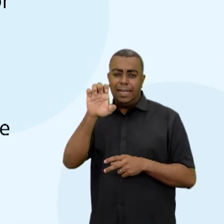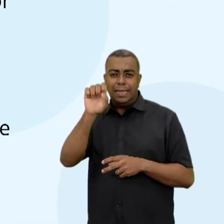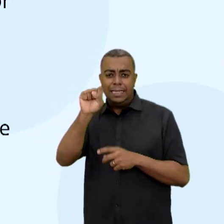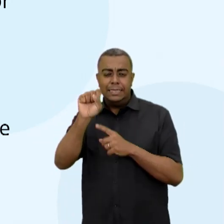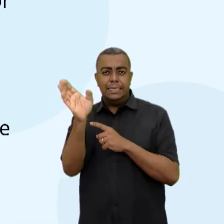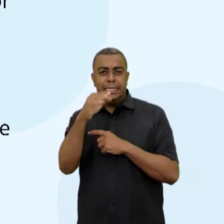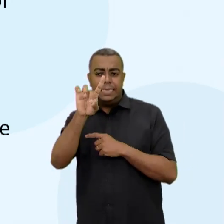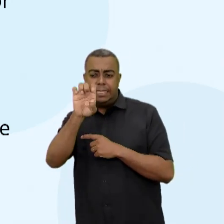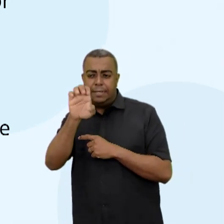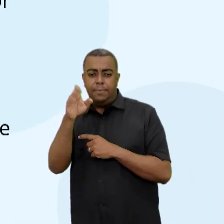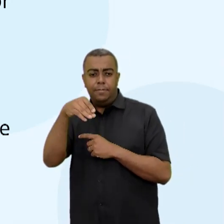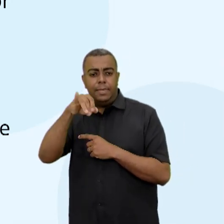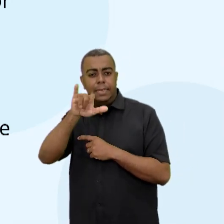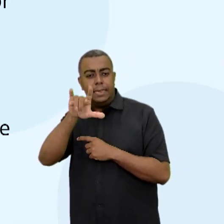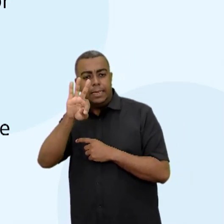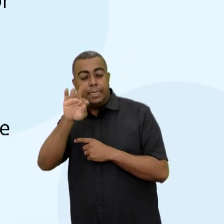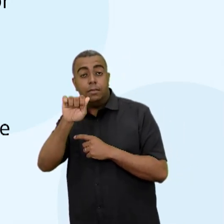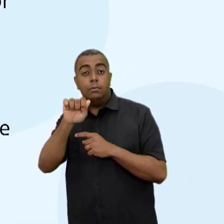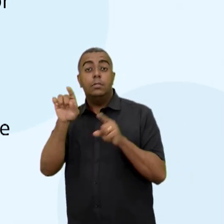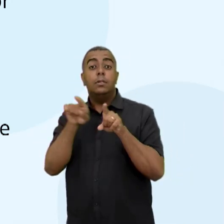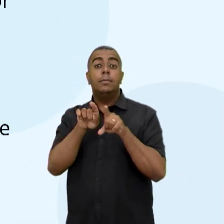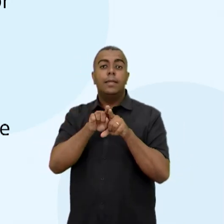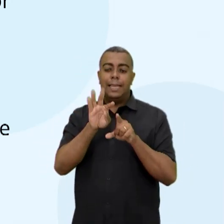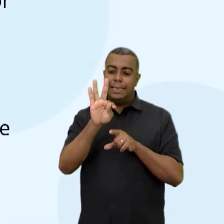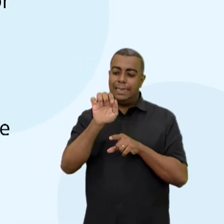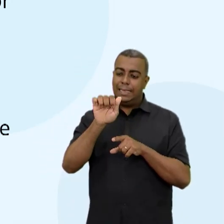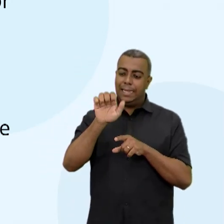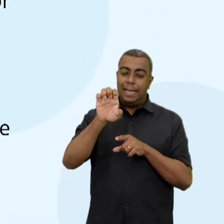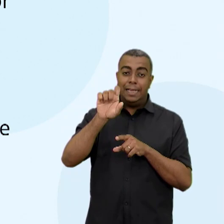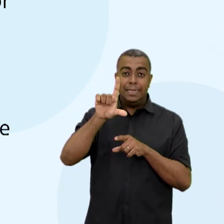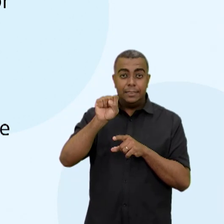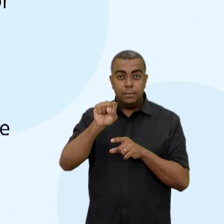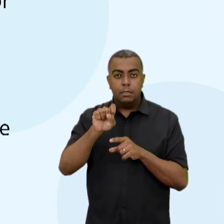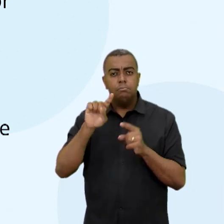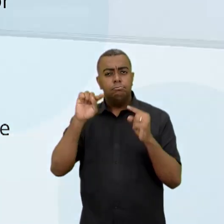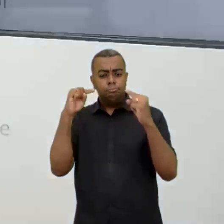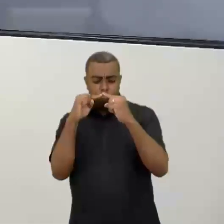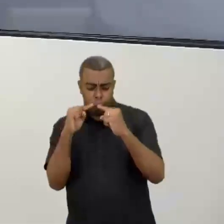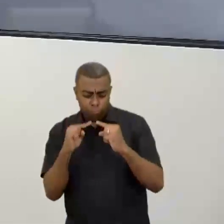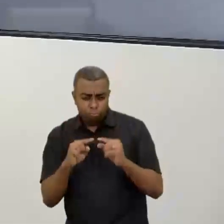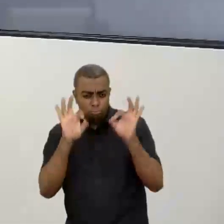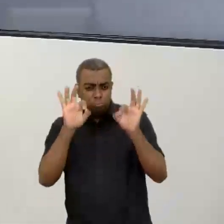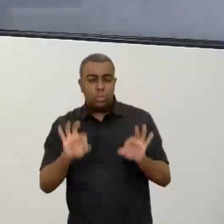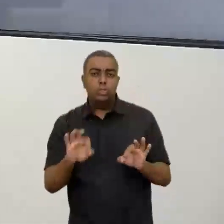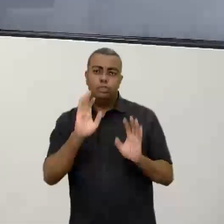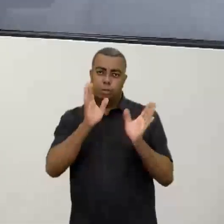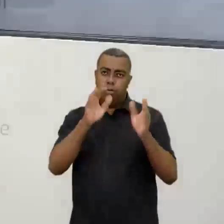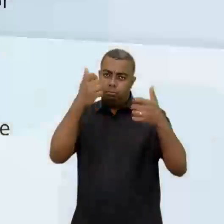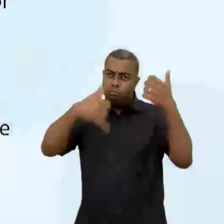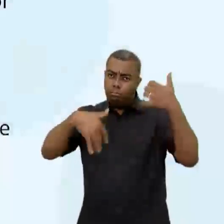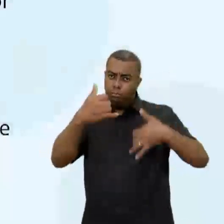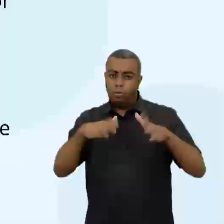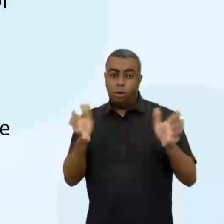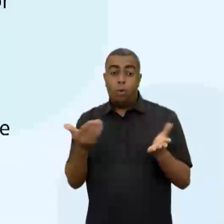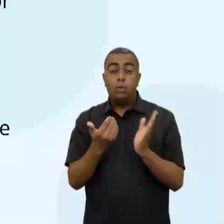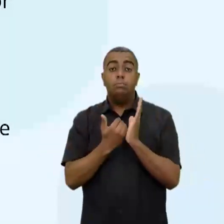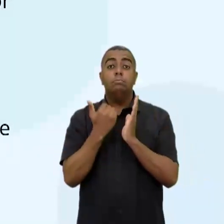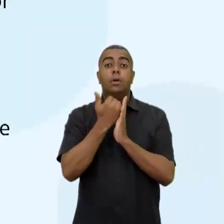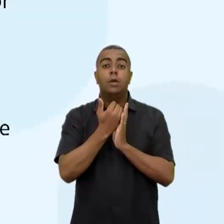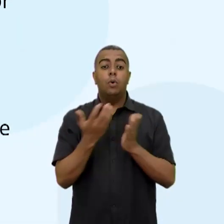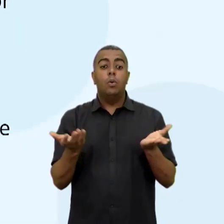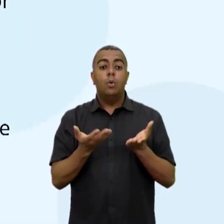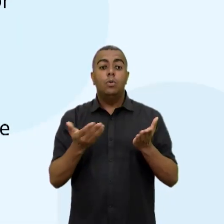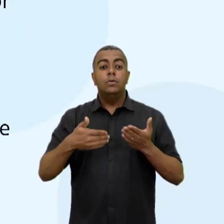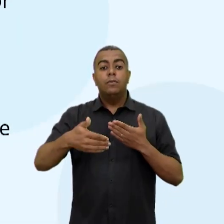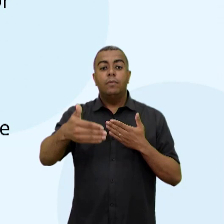Mileto e também Tales e suas aplicações, tá certo? Lá no segundo bimestre a gente fez algumas dessas aulas. Então, hoje a gente quer o quê? Calcular a